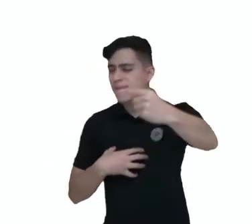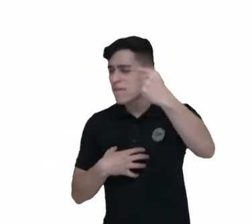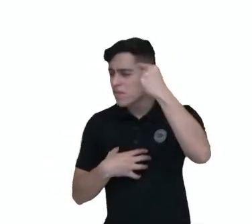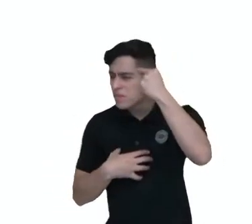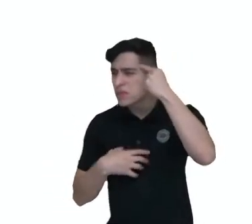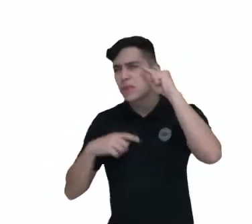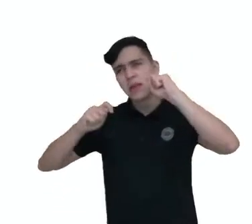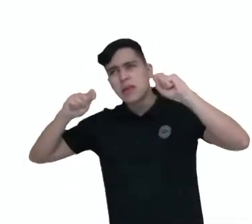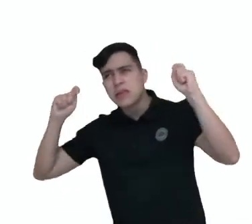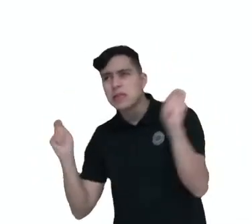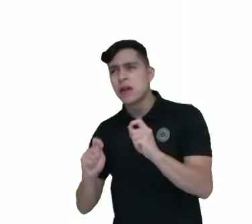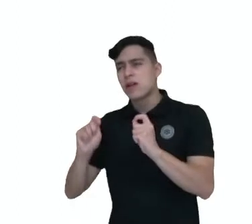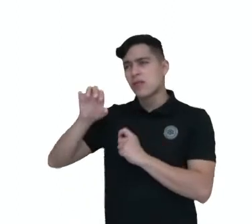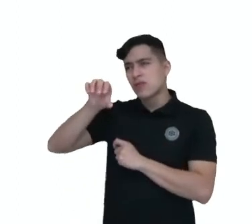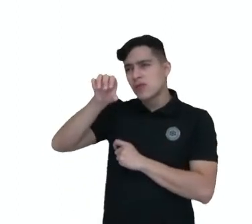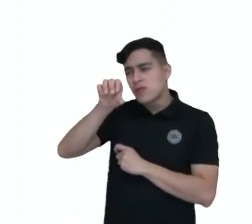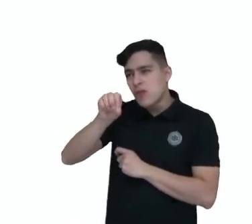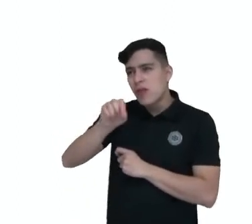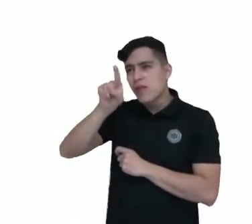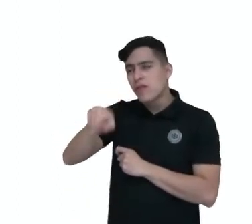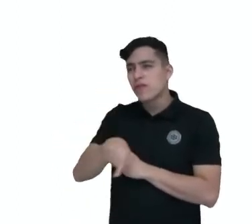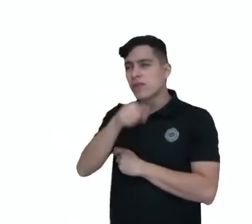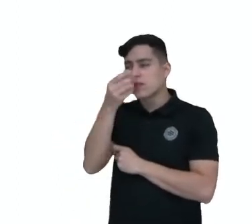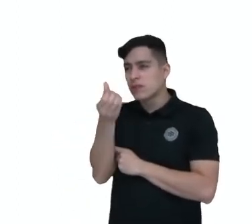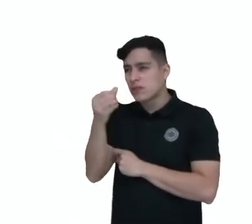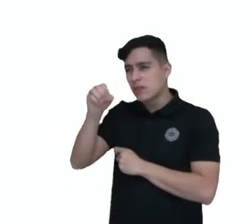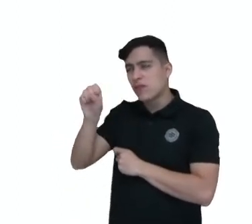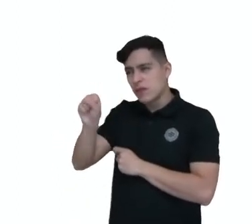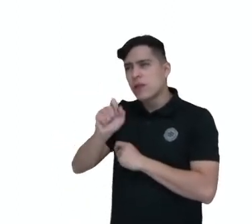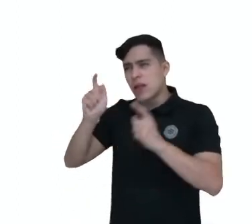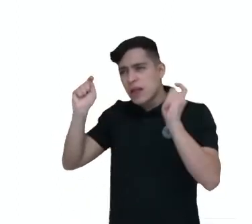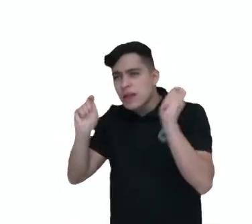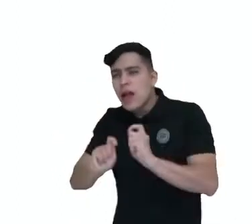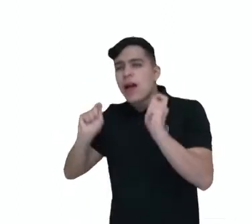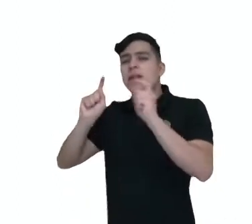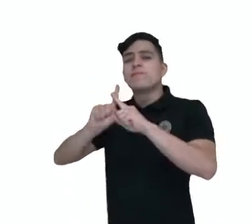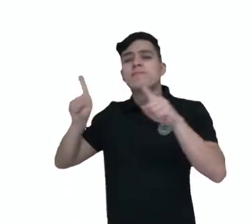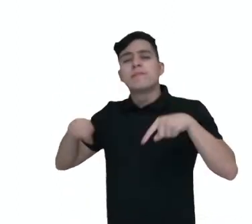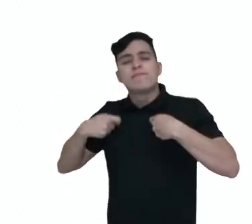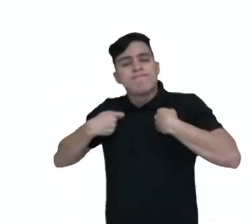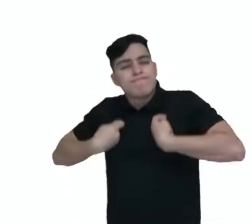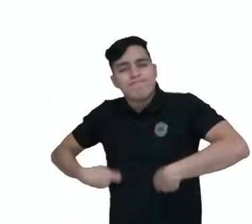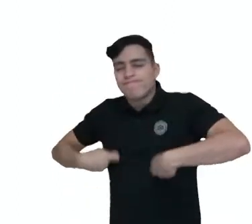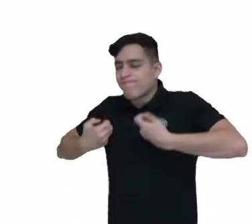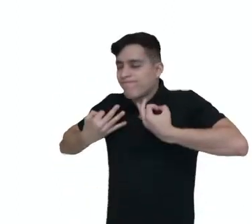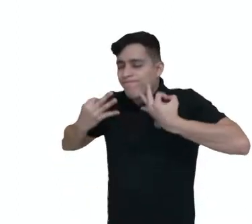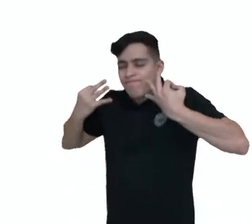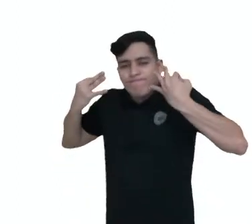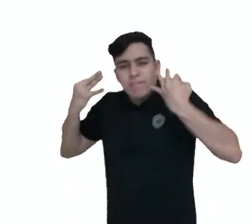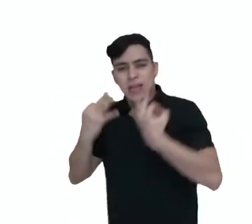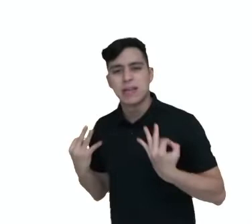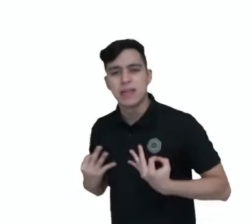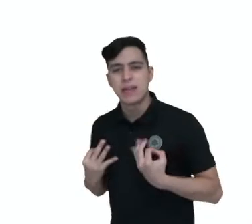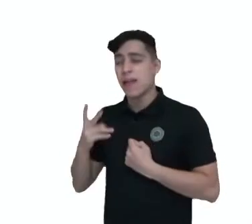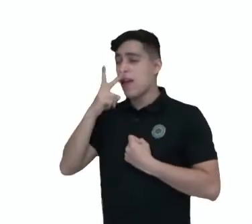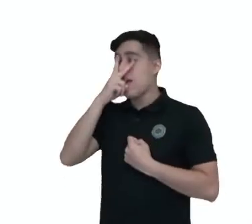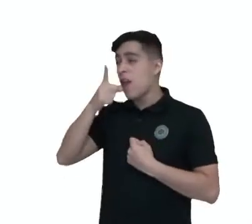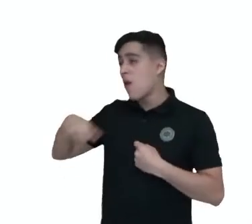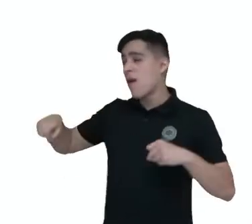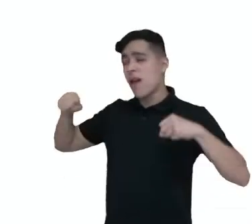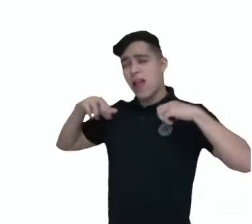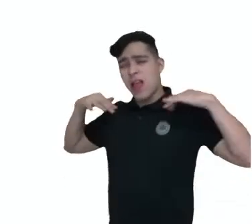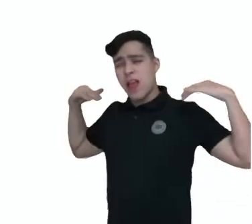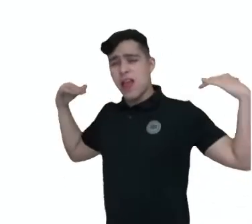abaixo de 9,69 segundos. Mas tudo tinha de sair perfeitamente. Acho que o público me deu